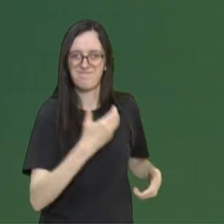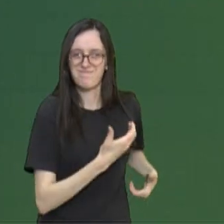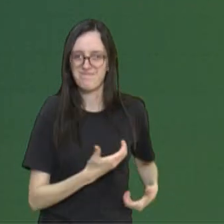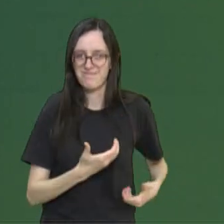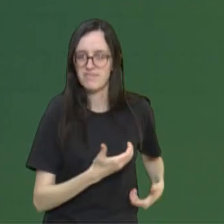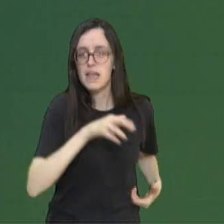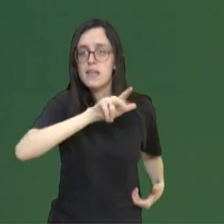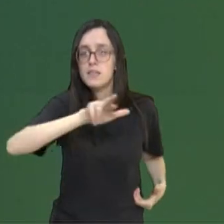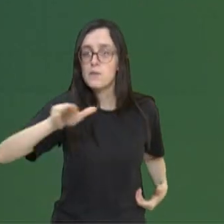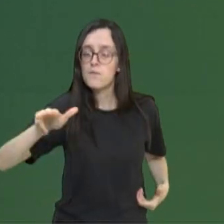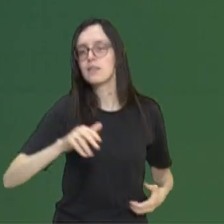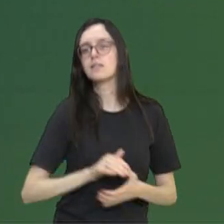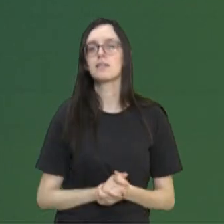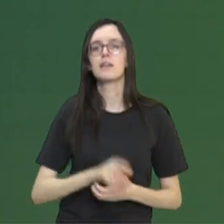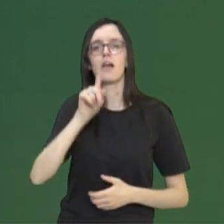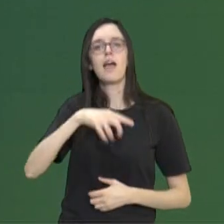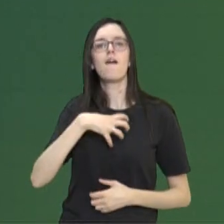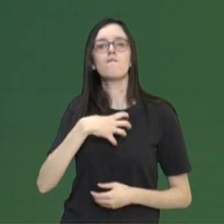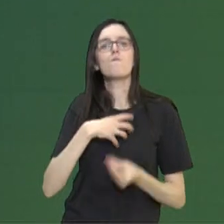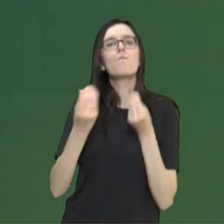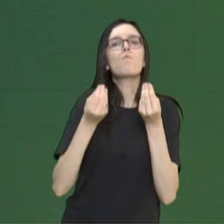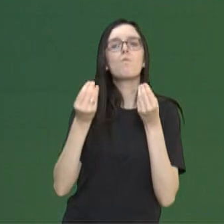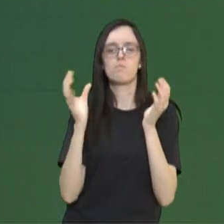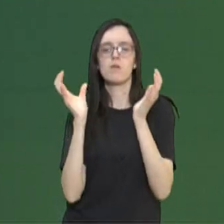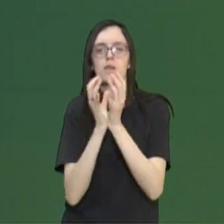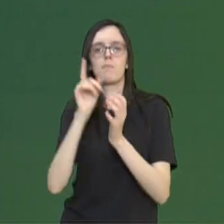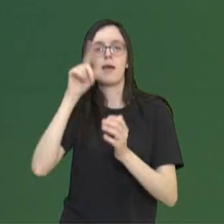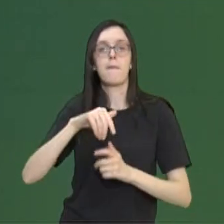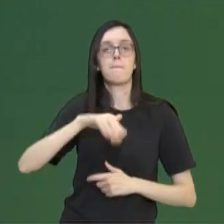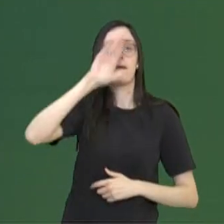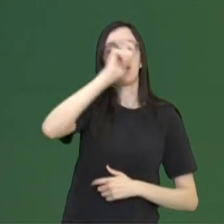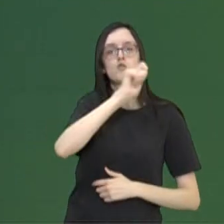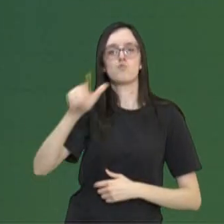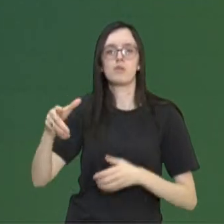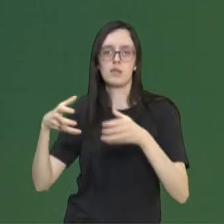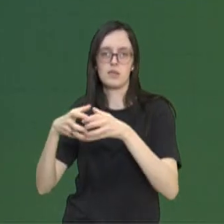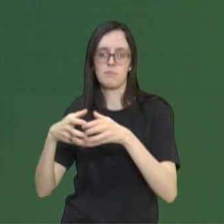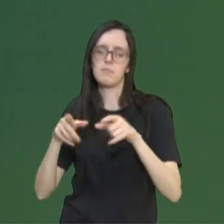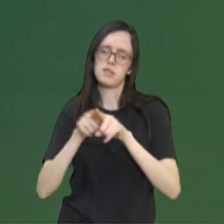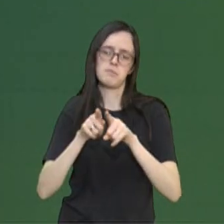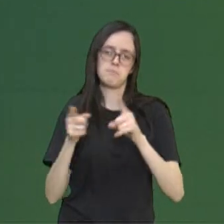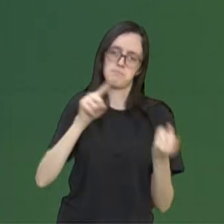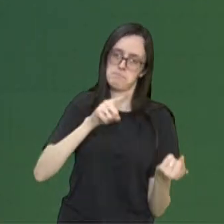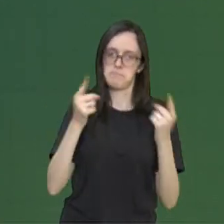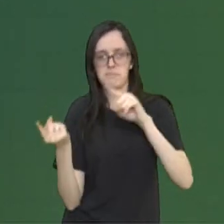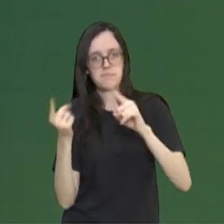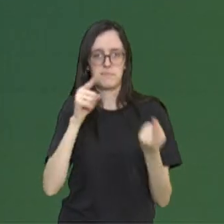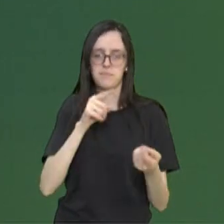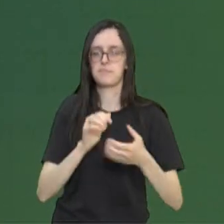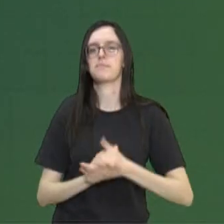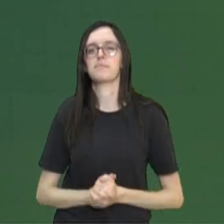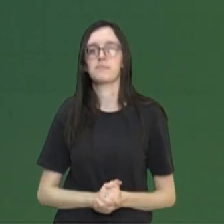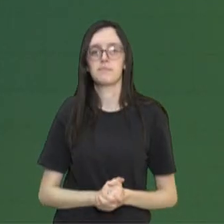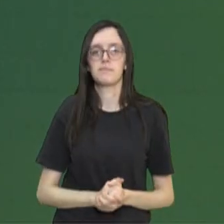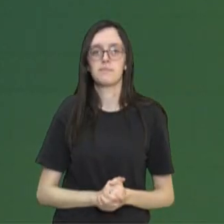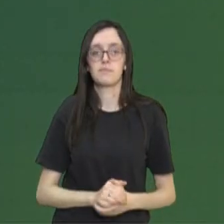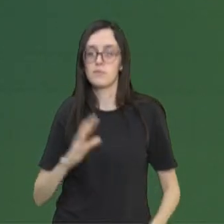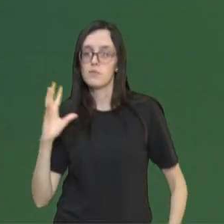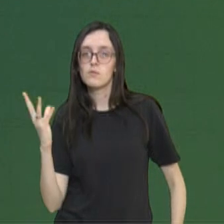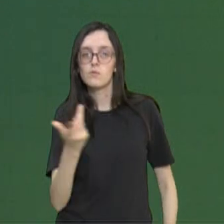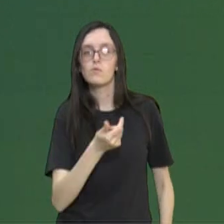essa meta, né? Que no caso pode ser o gol, a cesta, touchdown e outras formas,